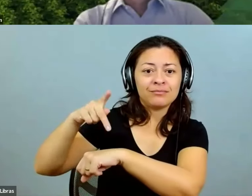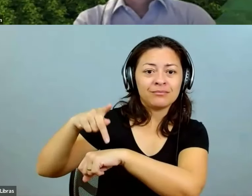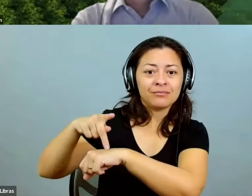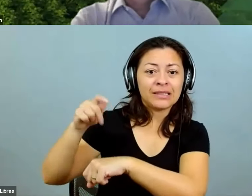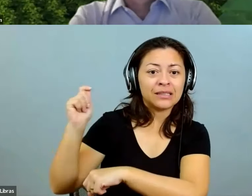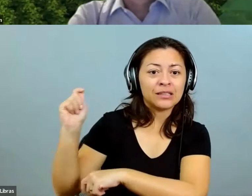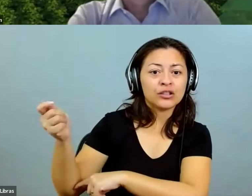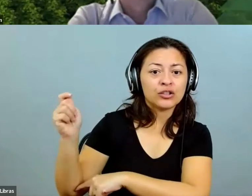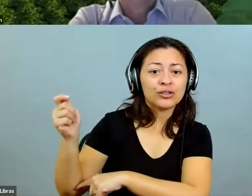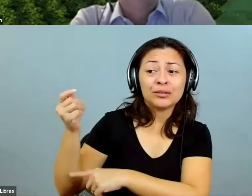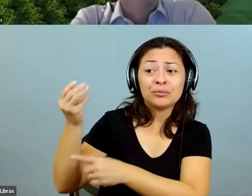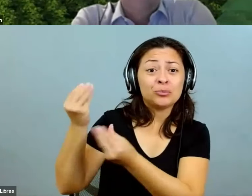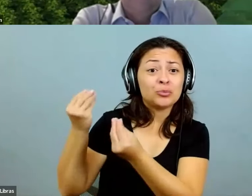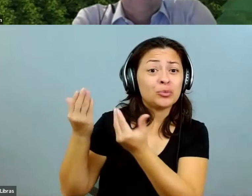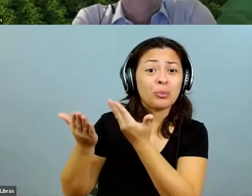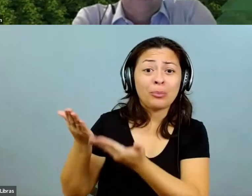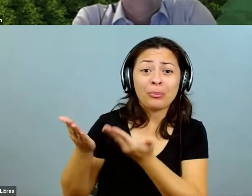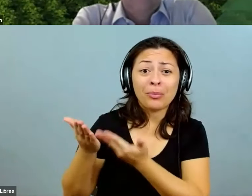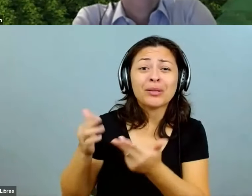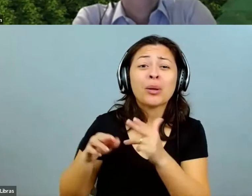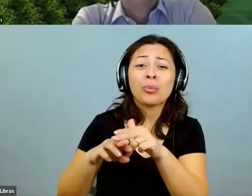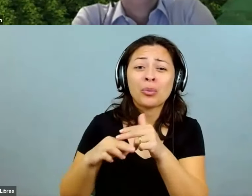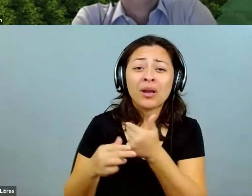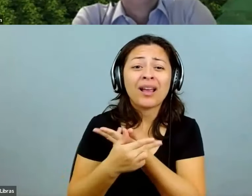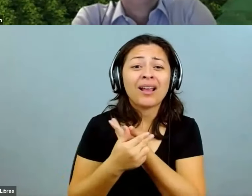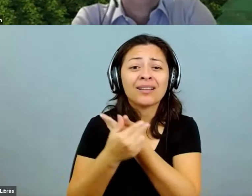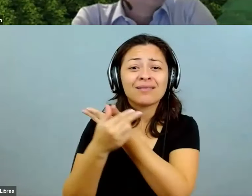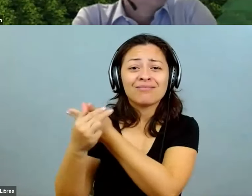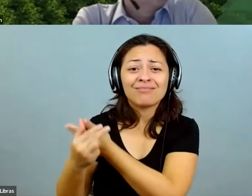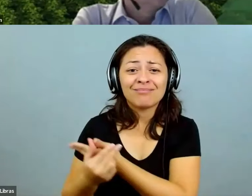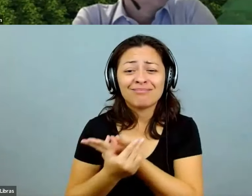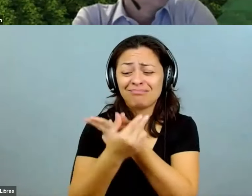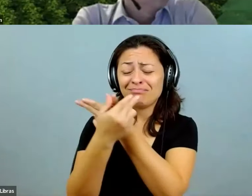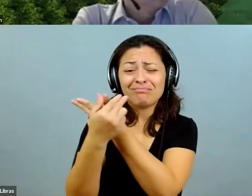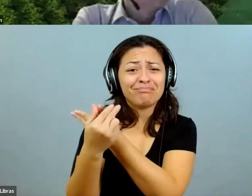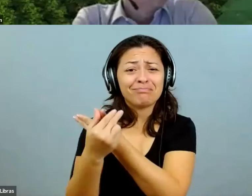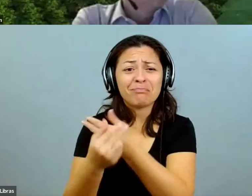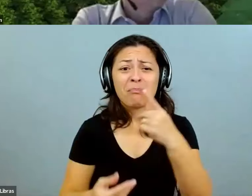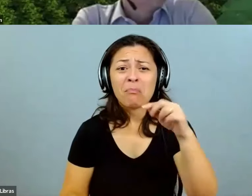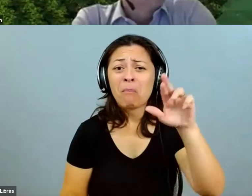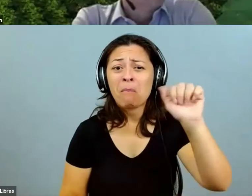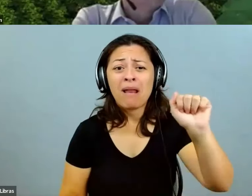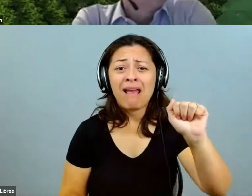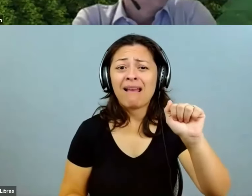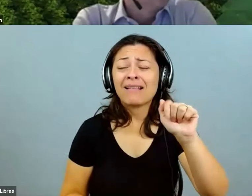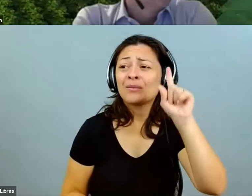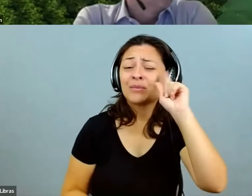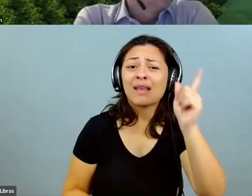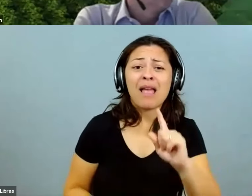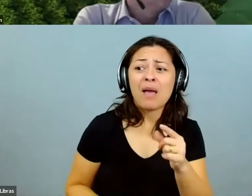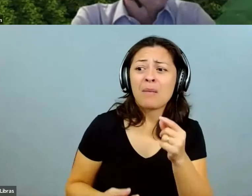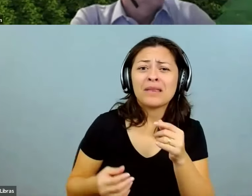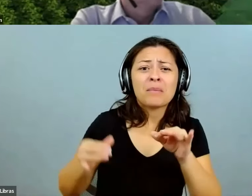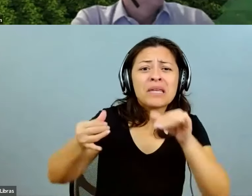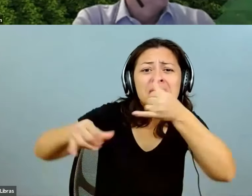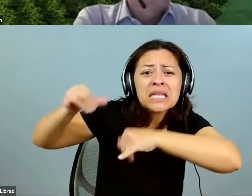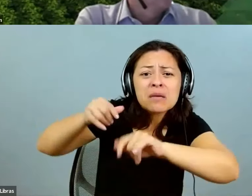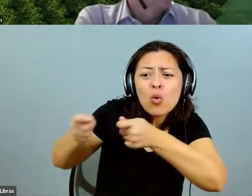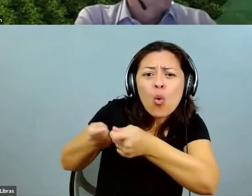grande que eles tiveram em função da cigarrinha que é uma praga que Eles não dominam e nem possuem químicos para